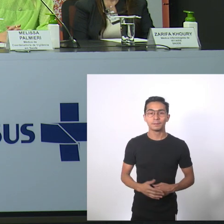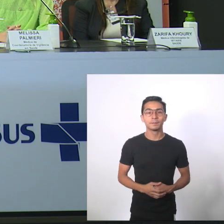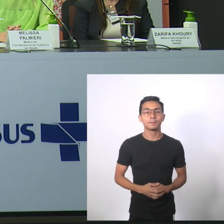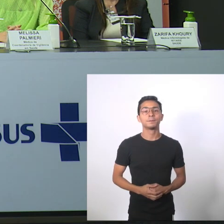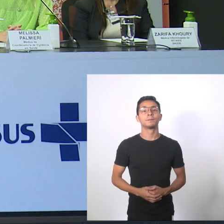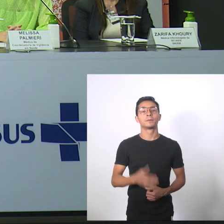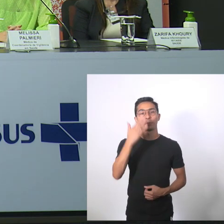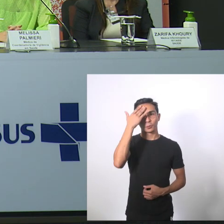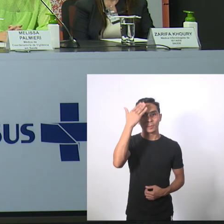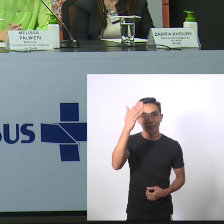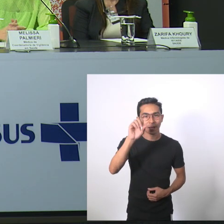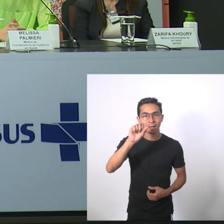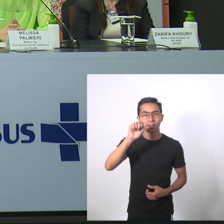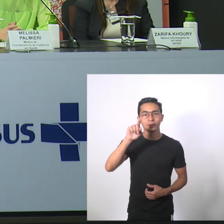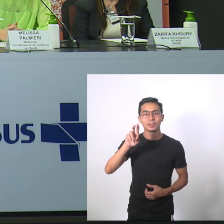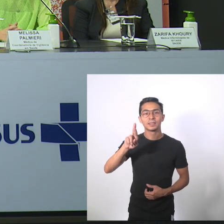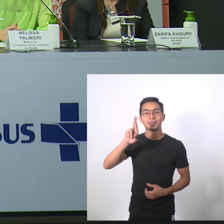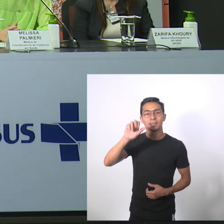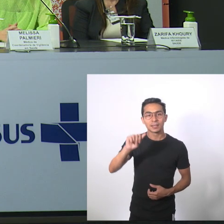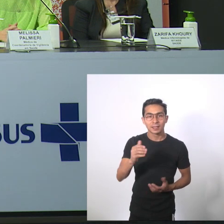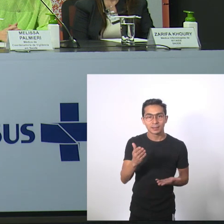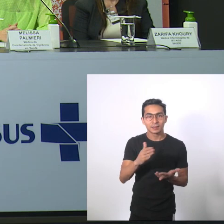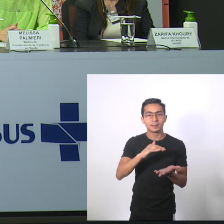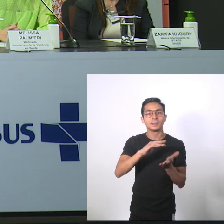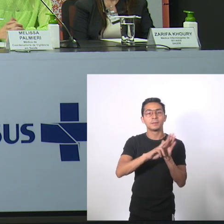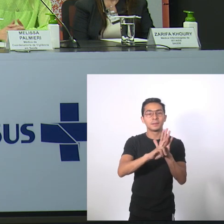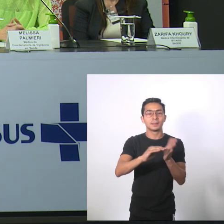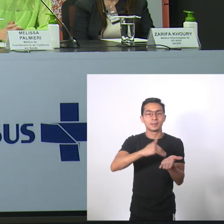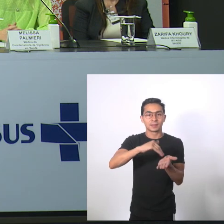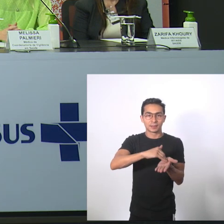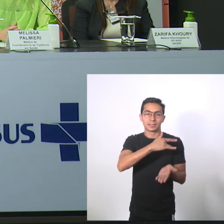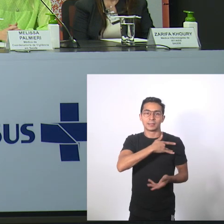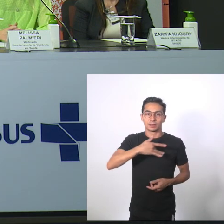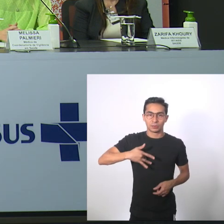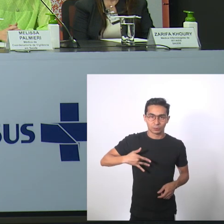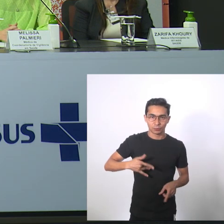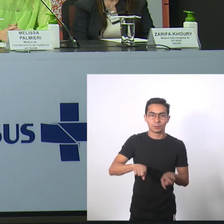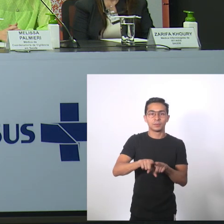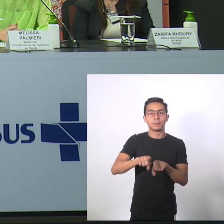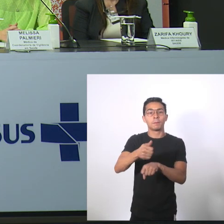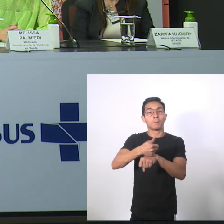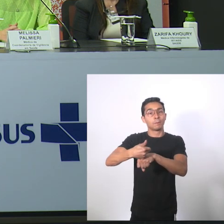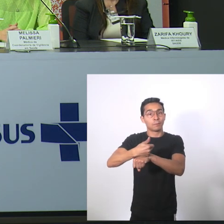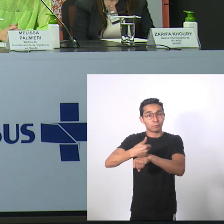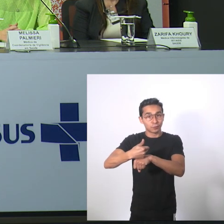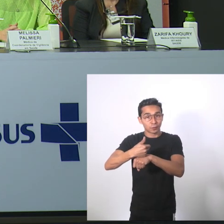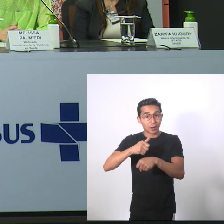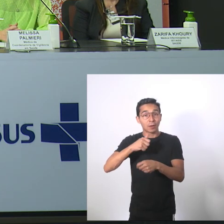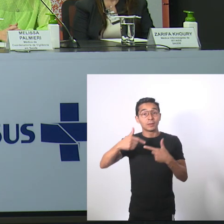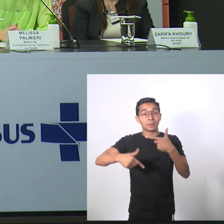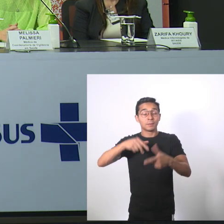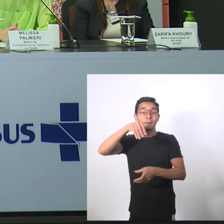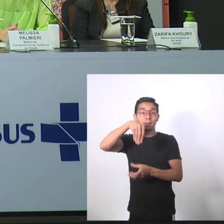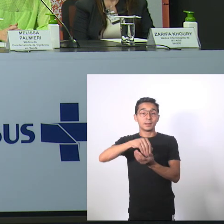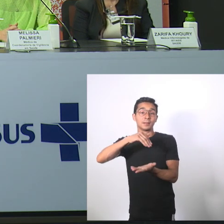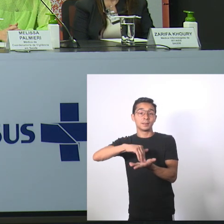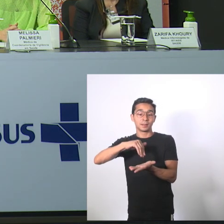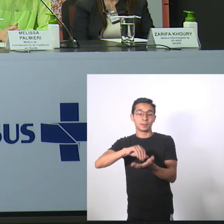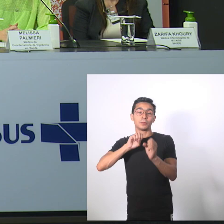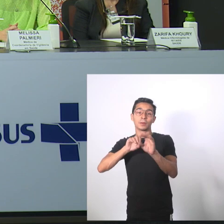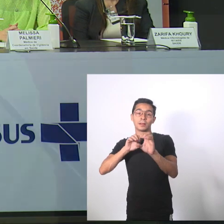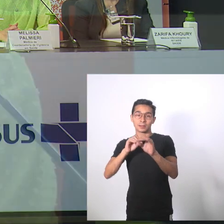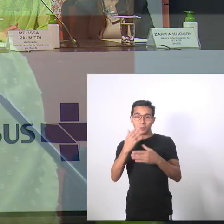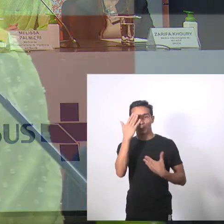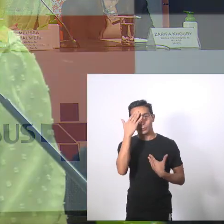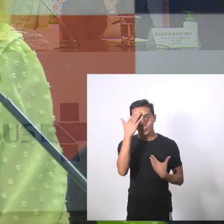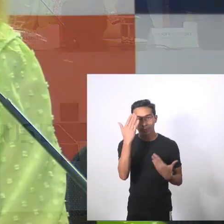representando a Secretaria da Saúde, também a presença aí dos profissionais da Secretaria da Educação, a oportunidade de falar de um tema